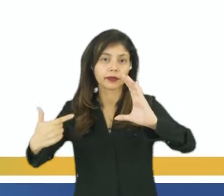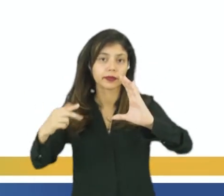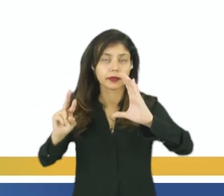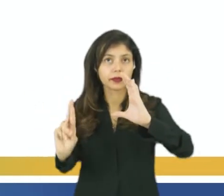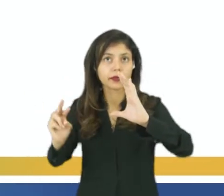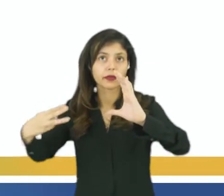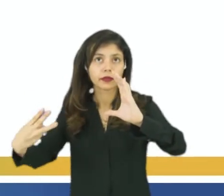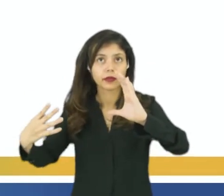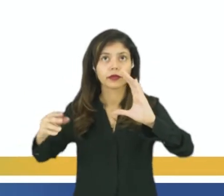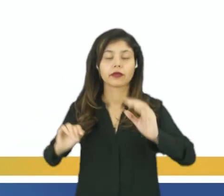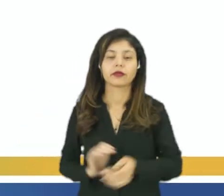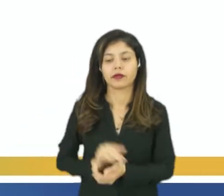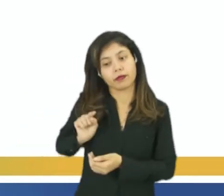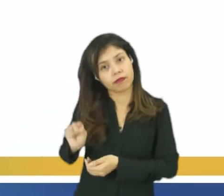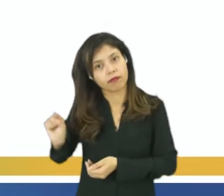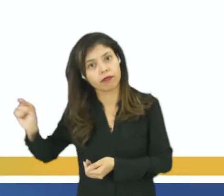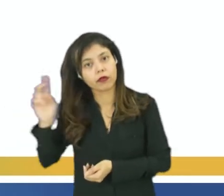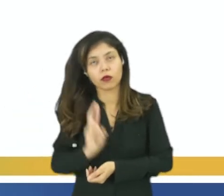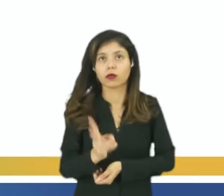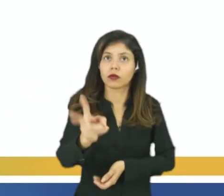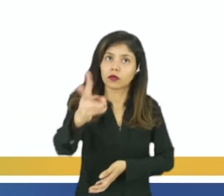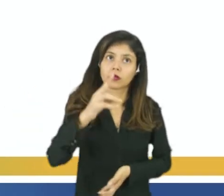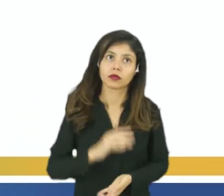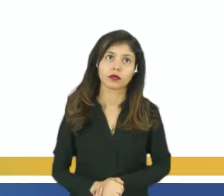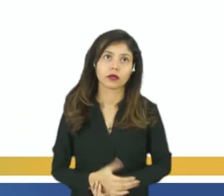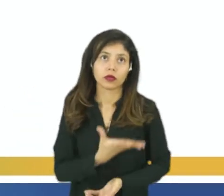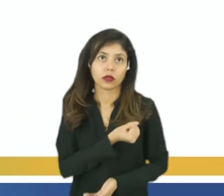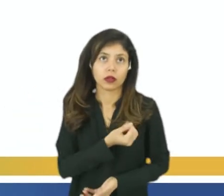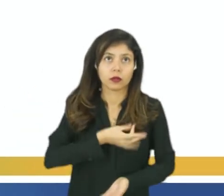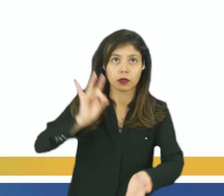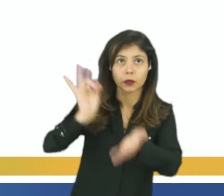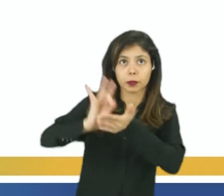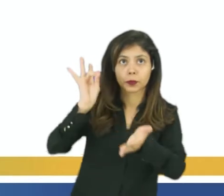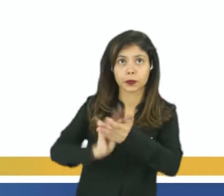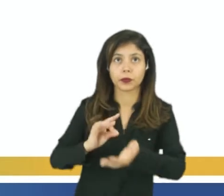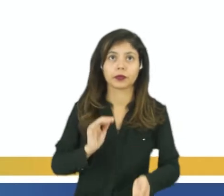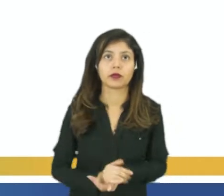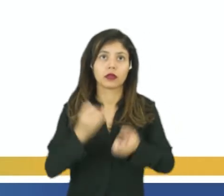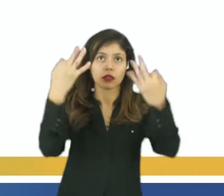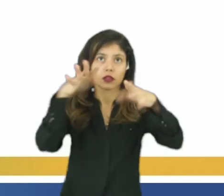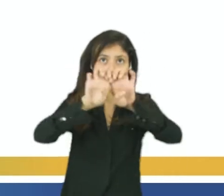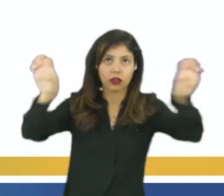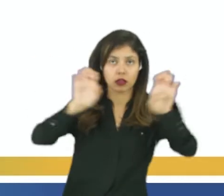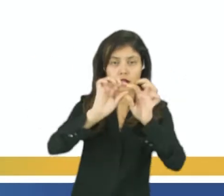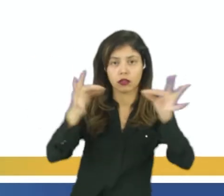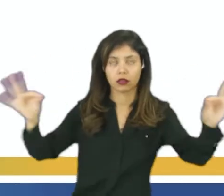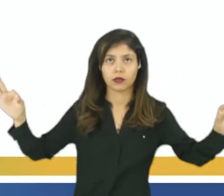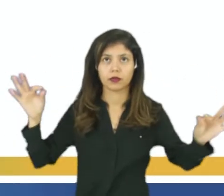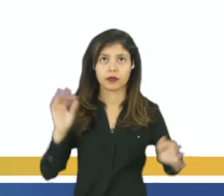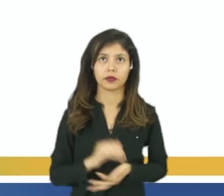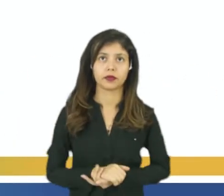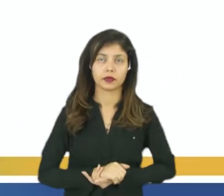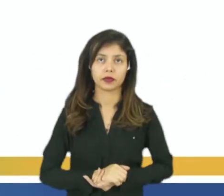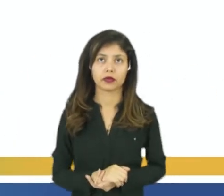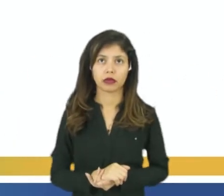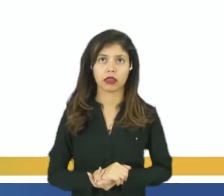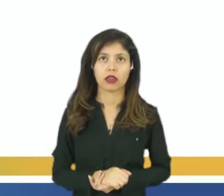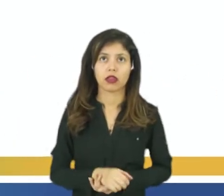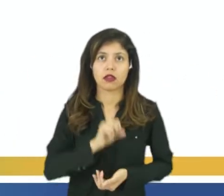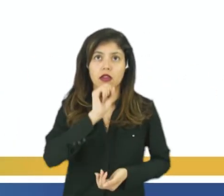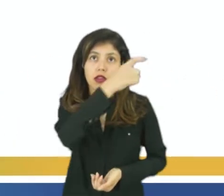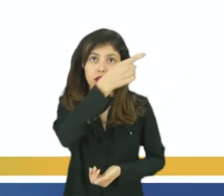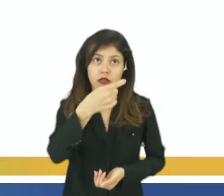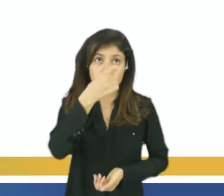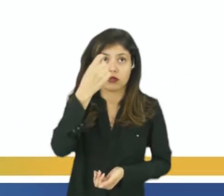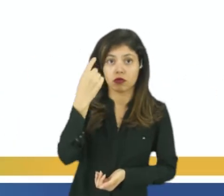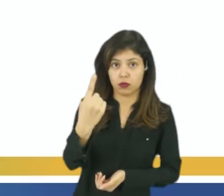R1, R2, R3 e Rn de números reais é uma solução da equação linear